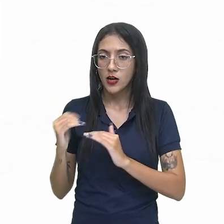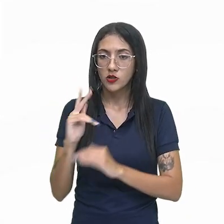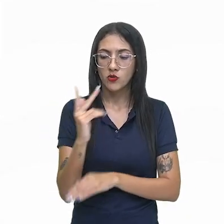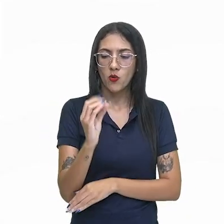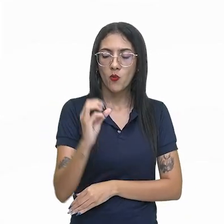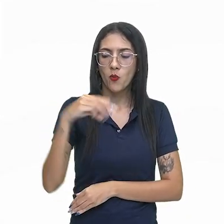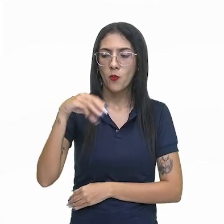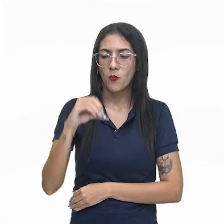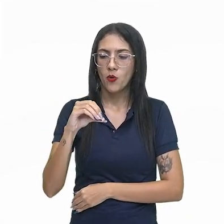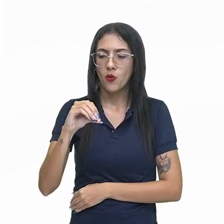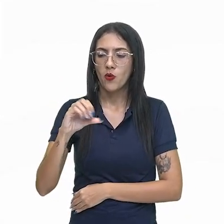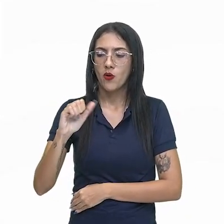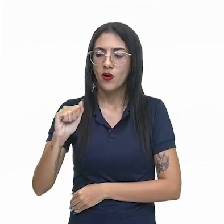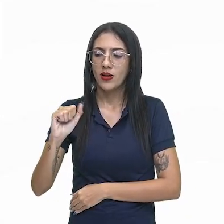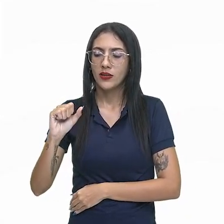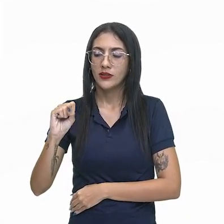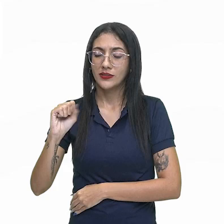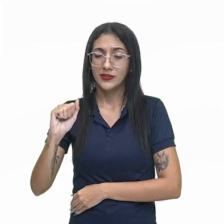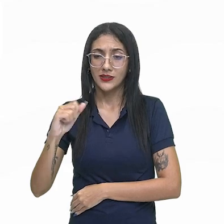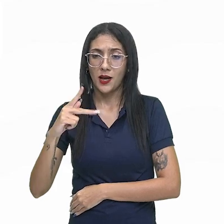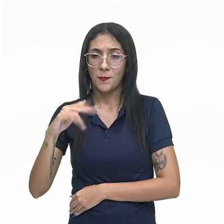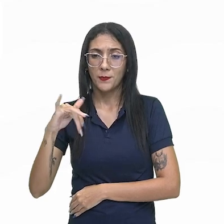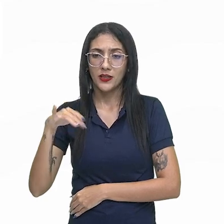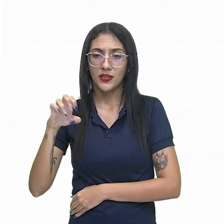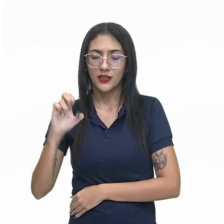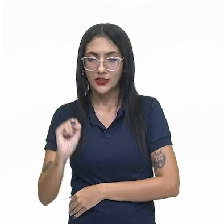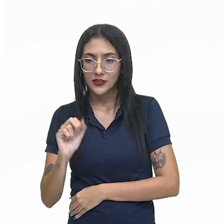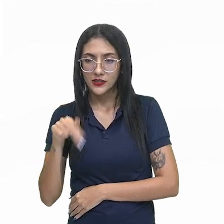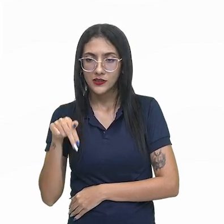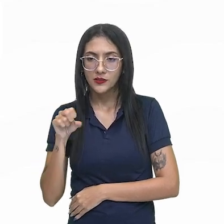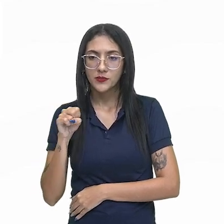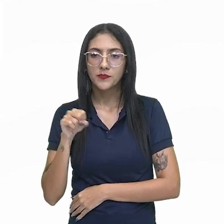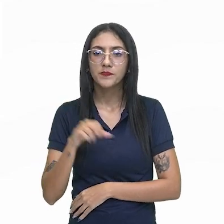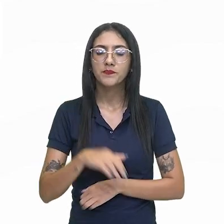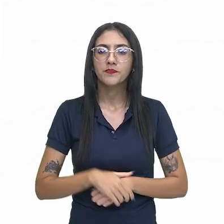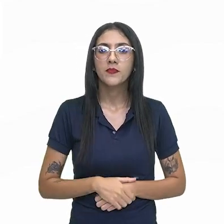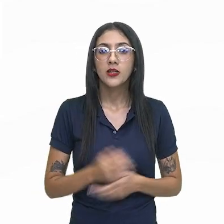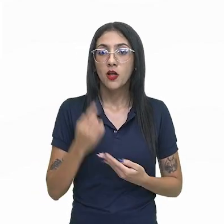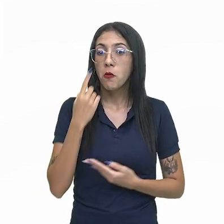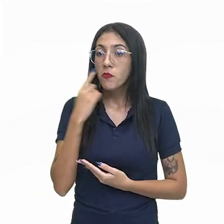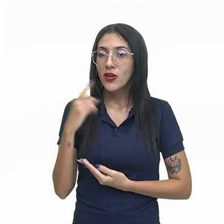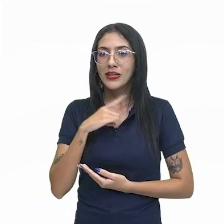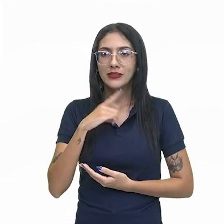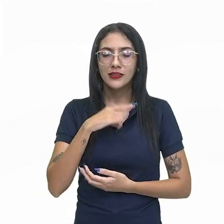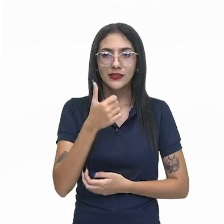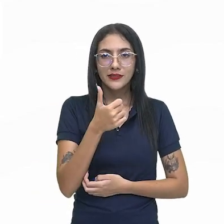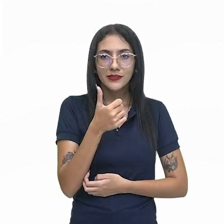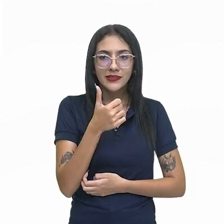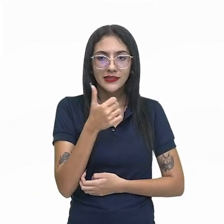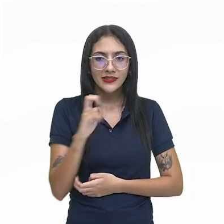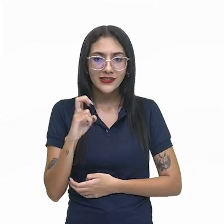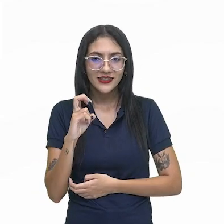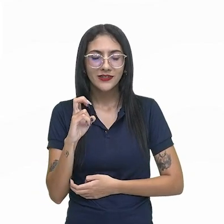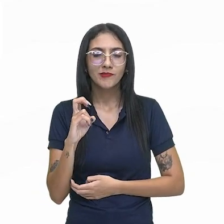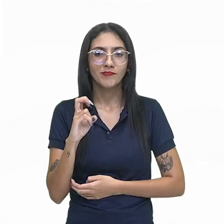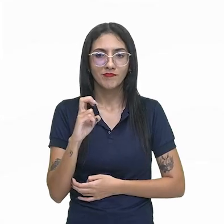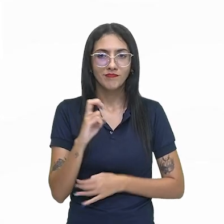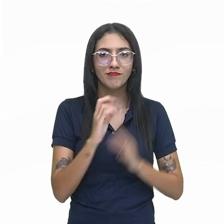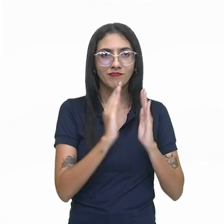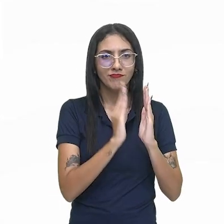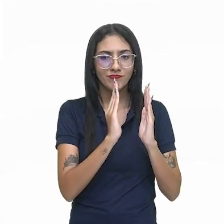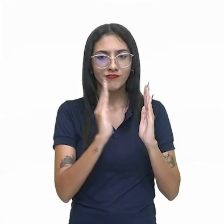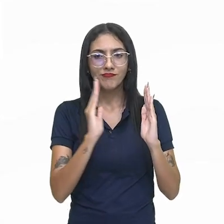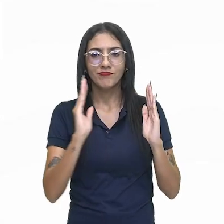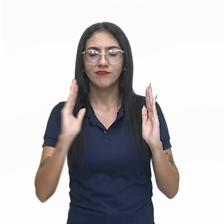a qual pertencemos. E durante essa evolução aí nós temos exatamente 15 integrantes. Com o passar do tempo,